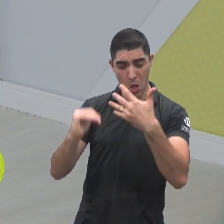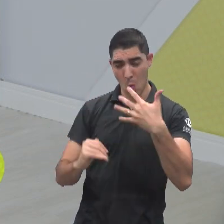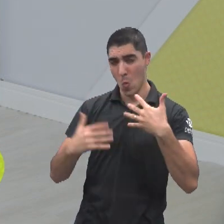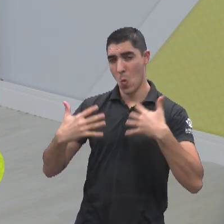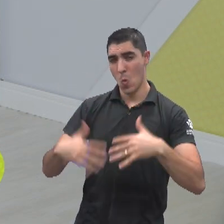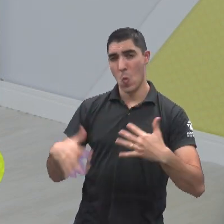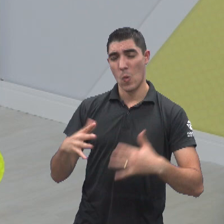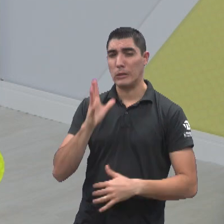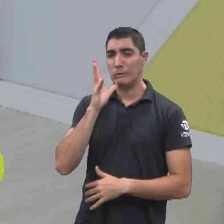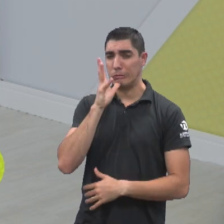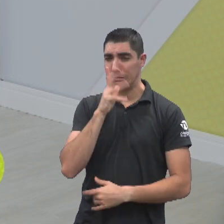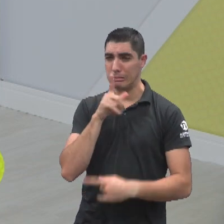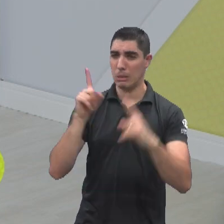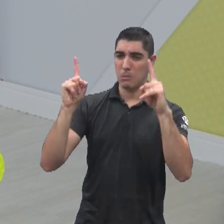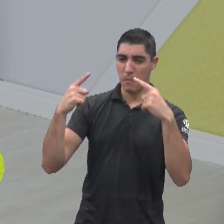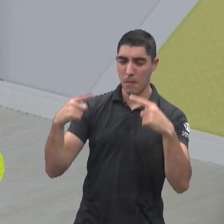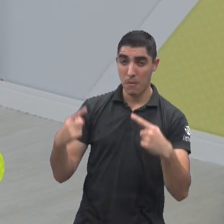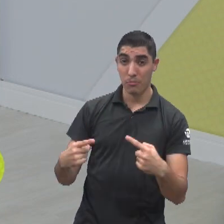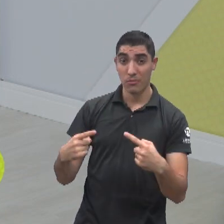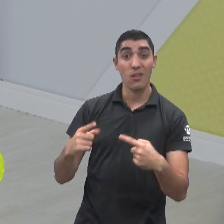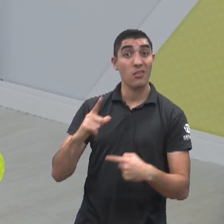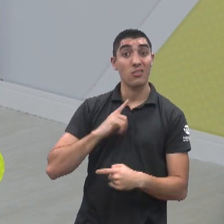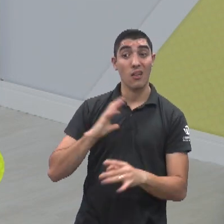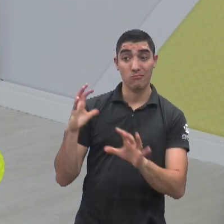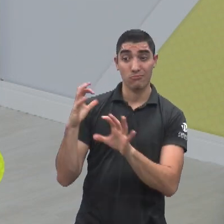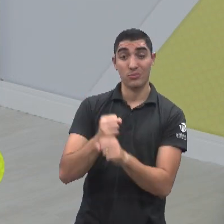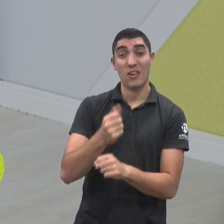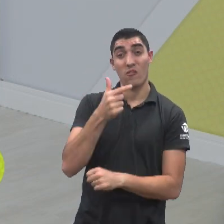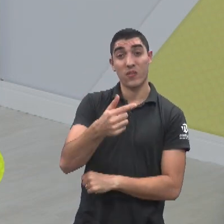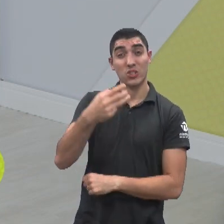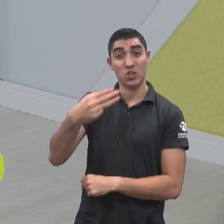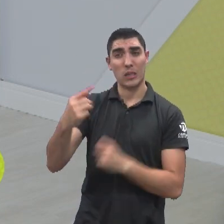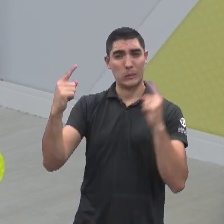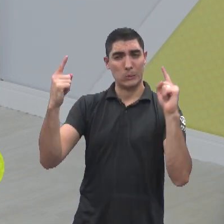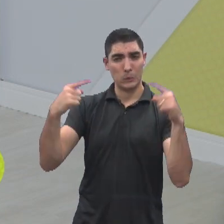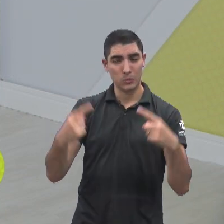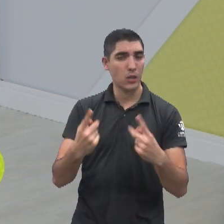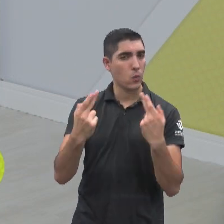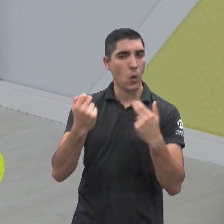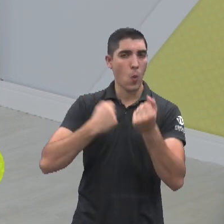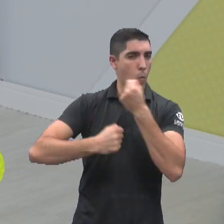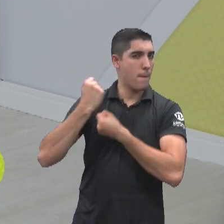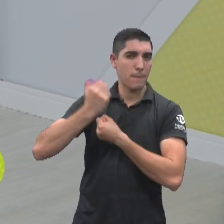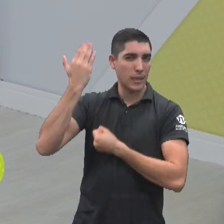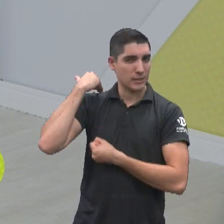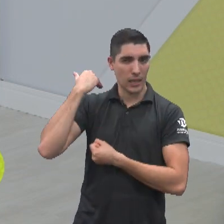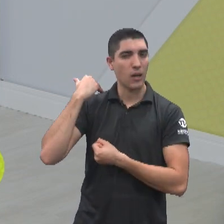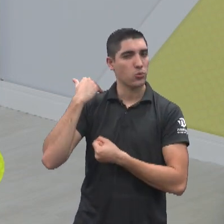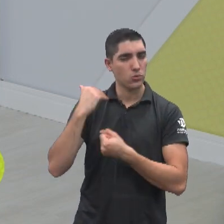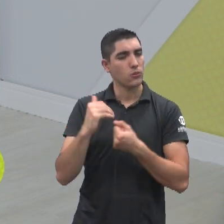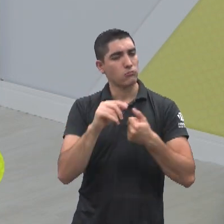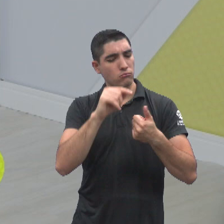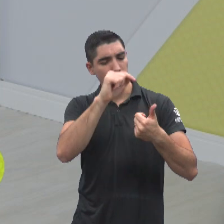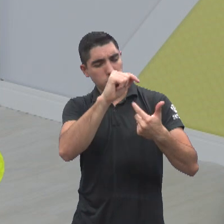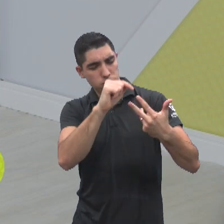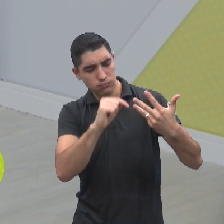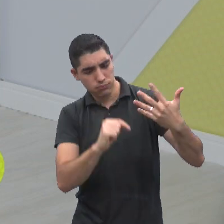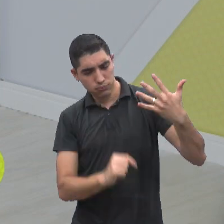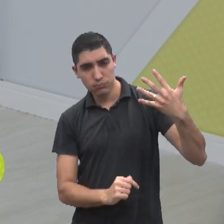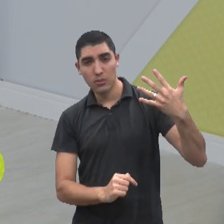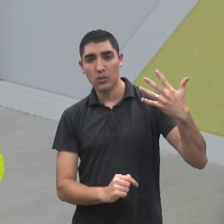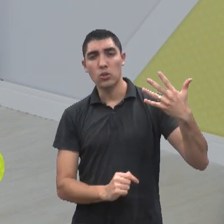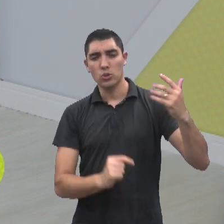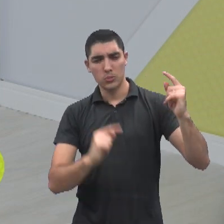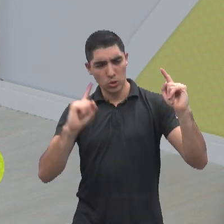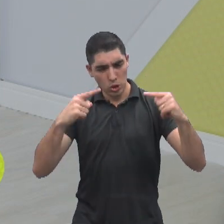fase de classificação vai jogar 23 vezes, turno único, aquele mesmo esquema do ano passado. Todo mundo joga contra todo mundo com turno único, eles só inverteram